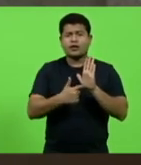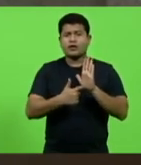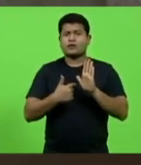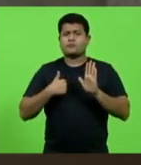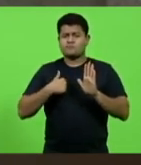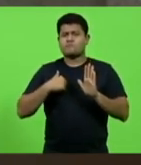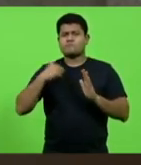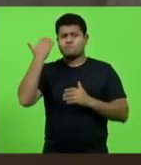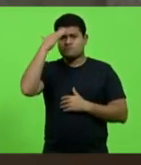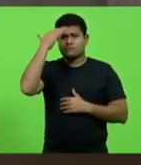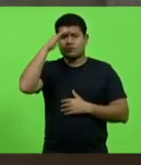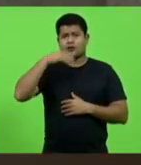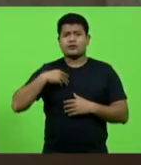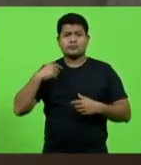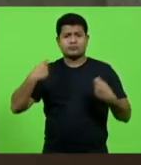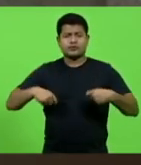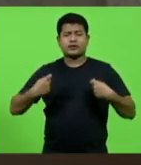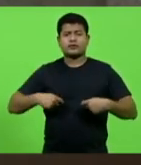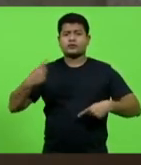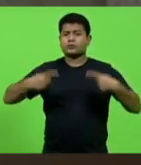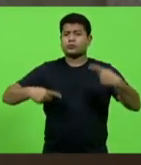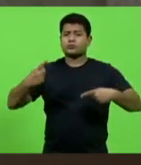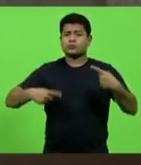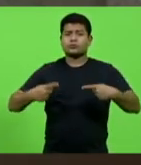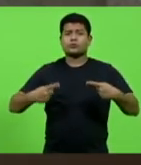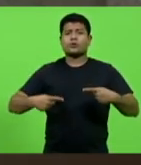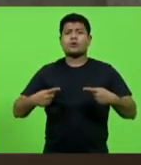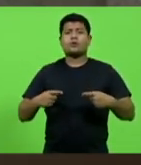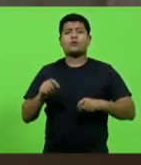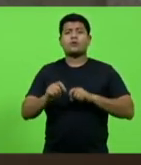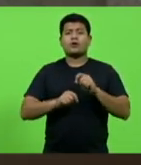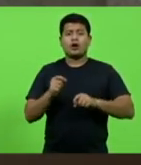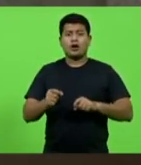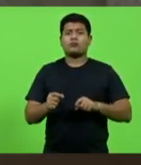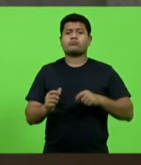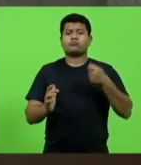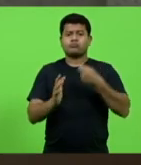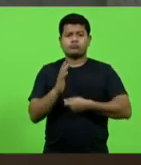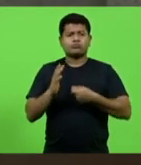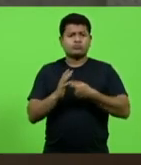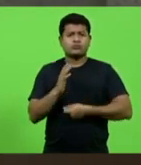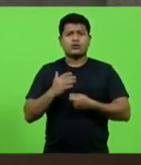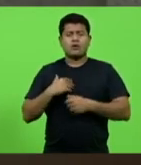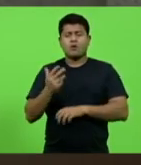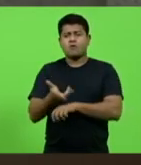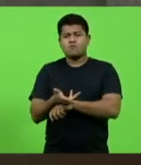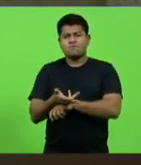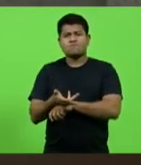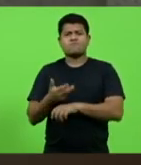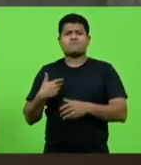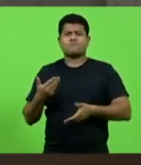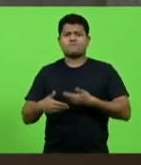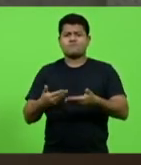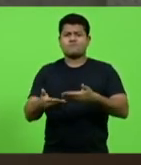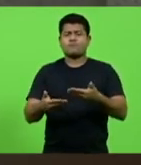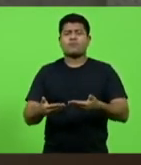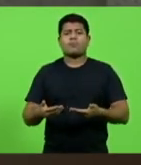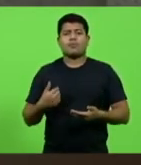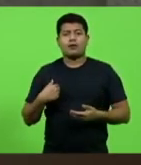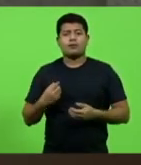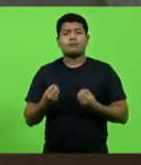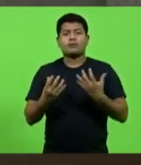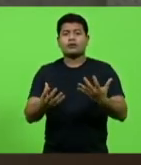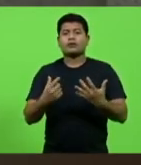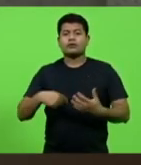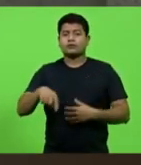ele precisa ser tratado de frontalmente e com a máxima urgência, para que realmente nós não